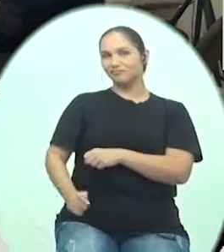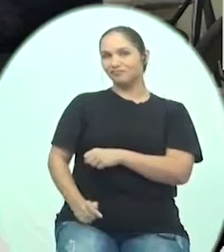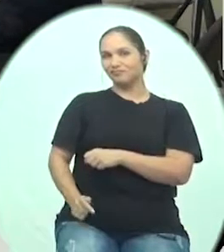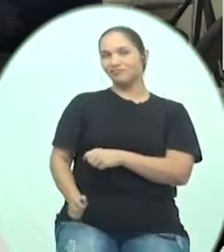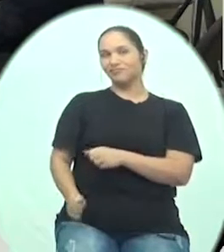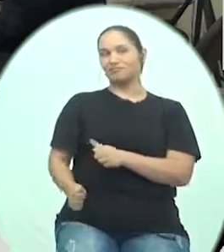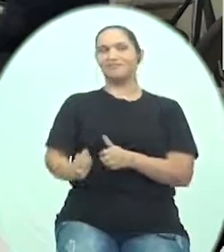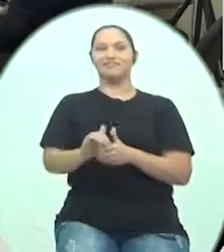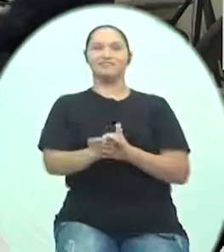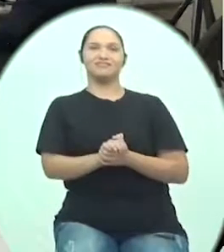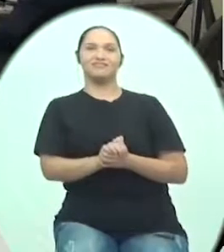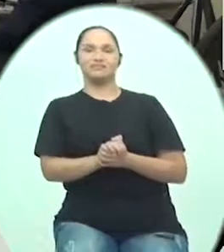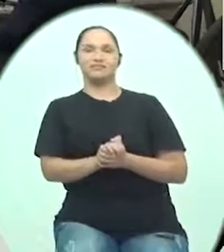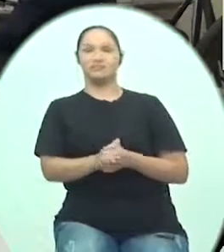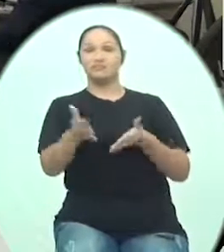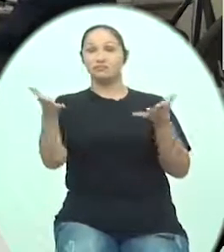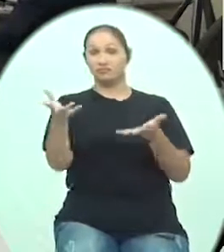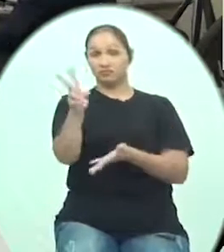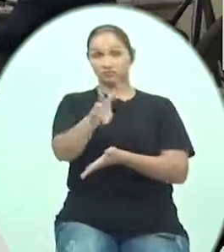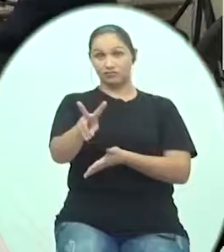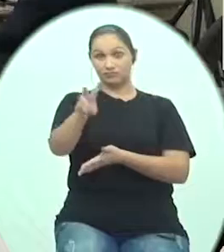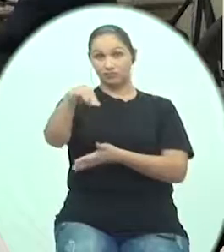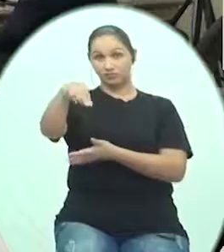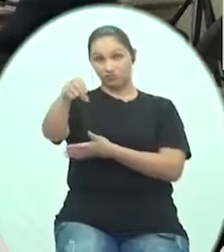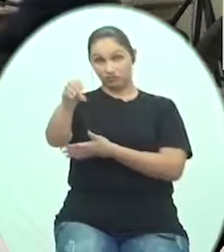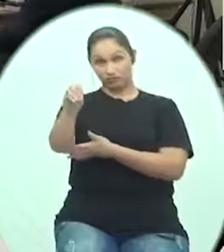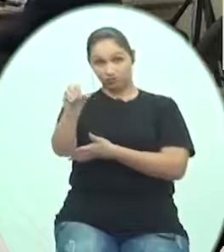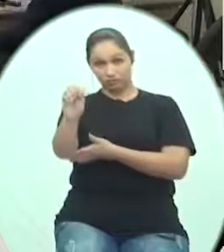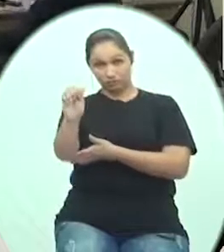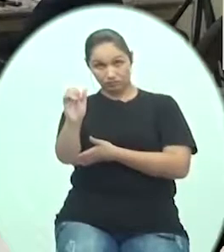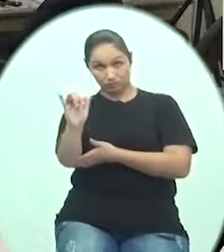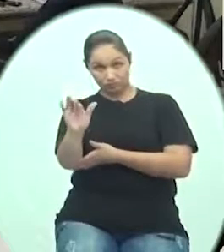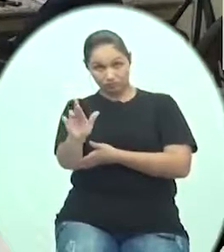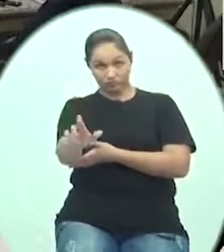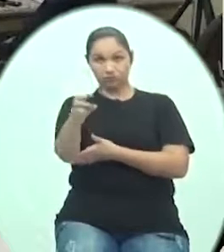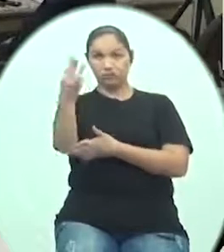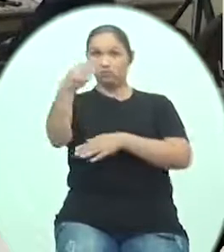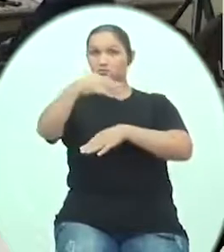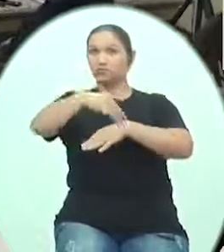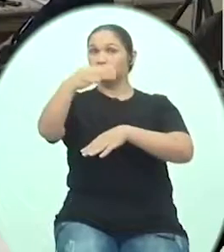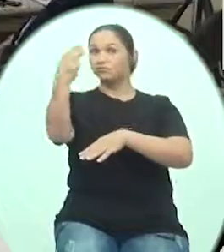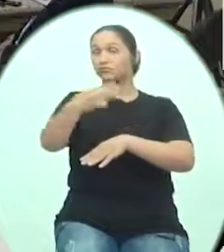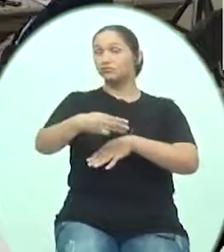com a palavra o vereador da jori vossa excelência dispõe 3 minutos e